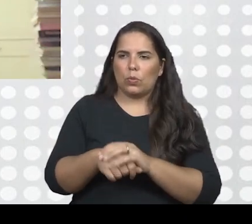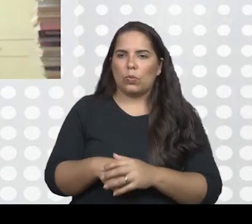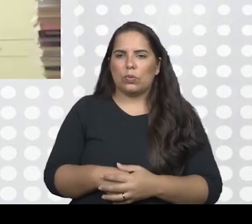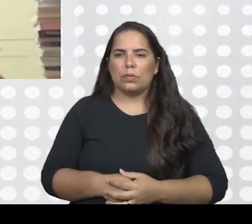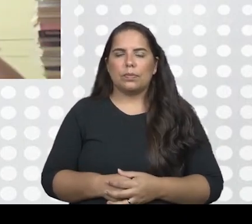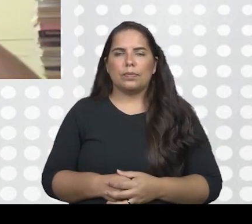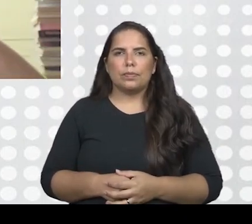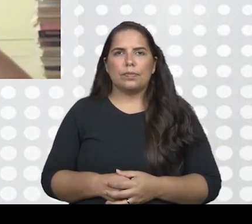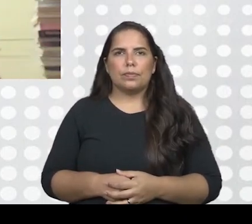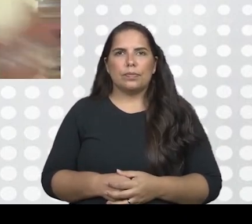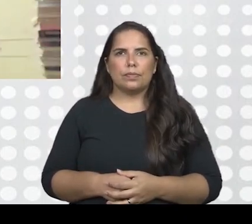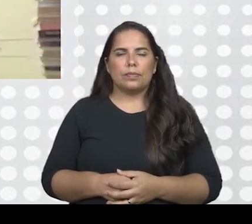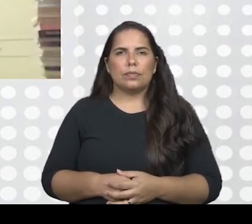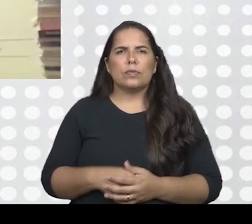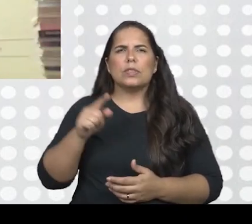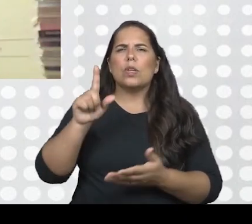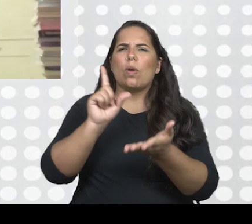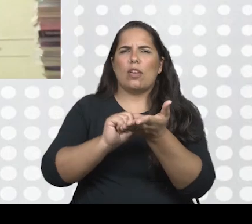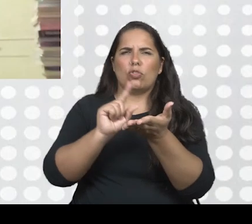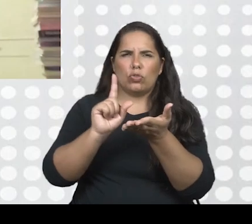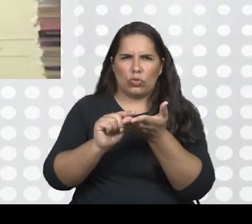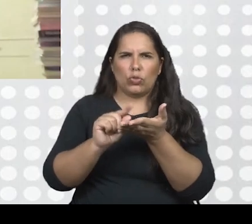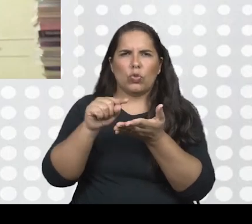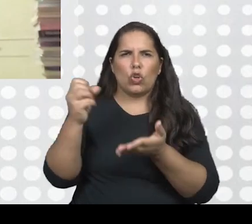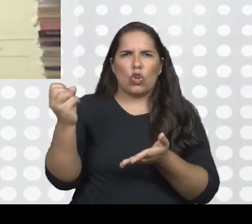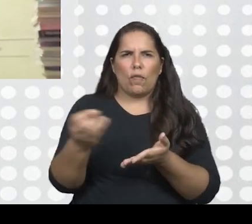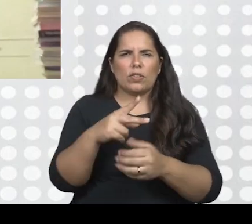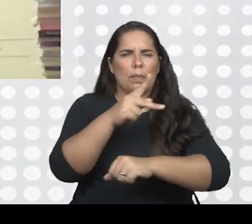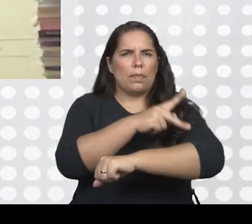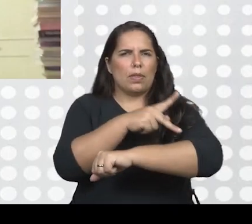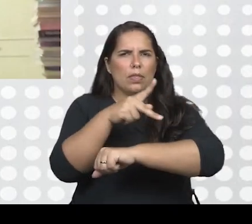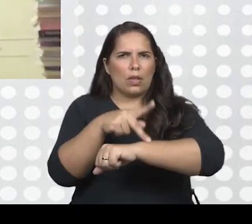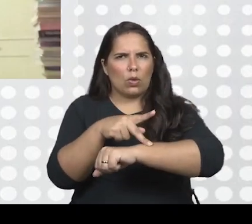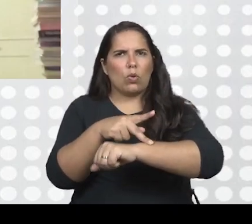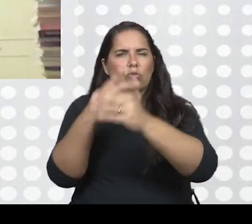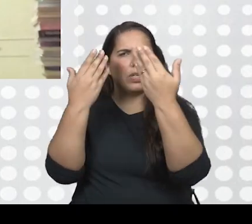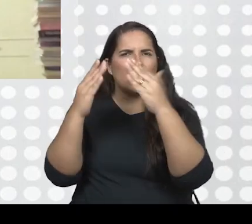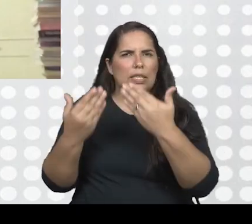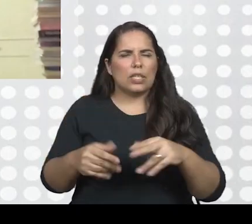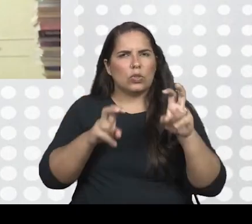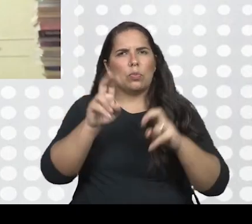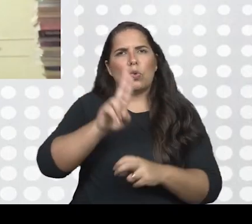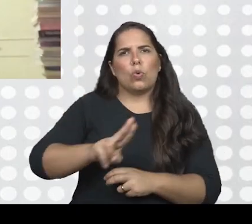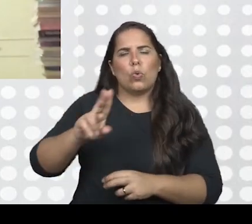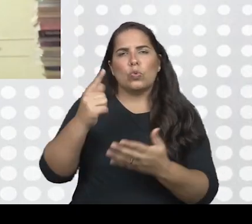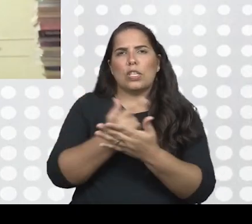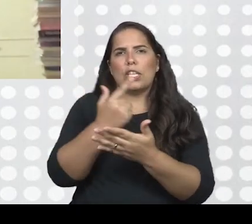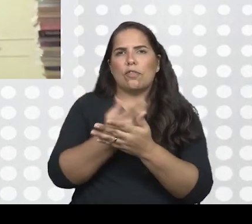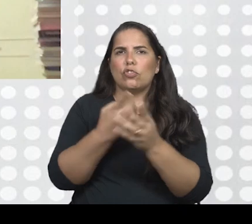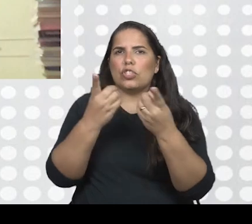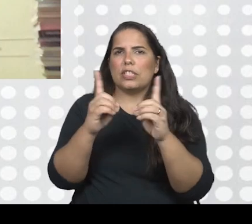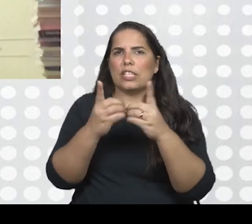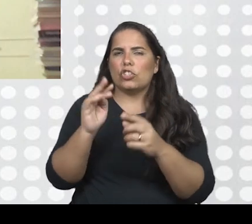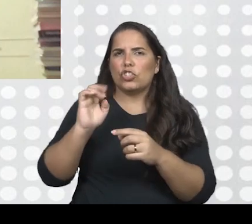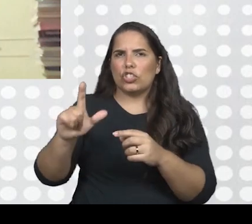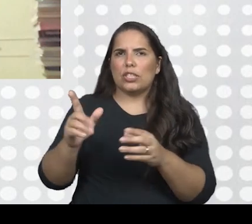diz o seguinte: no seu artigo Inovação Pedagógica, análise sobre o uso de um livro didático